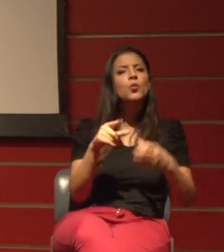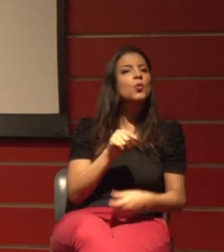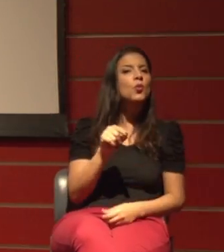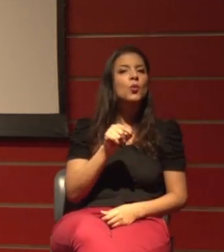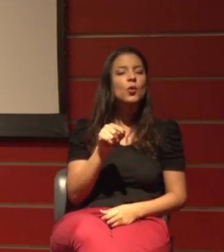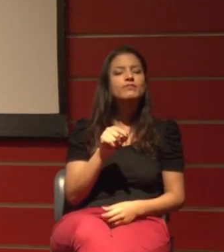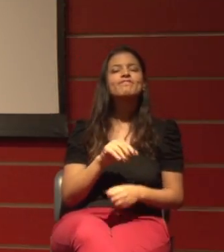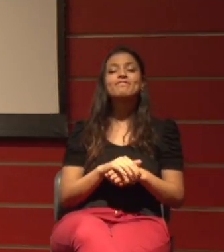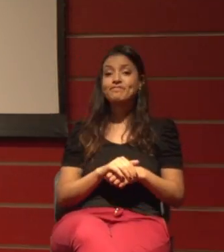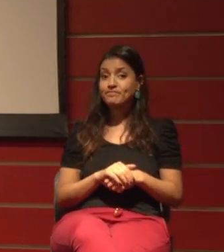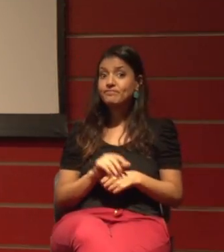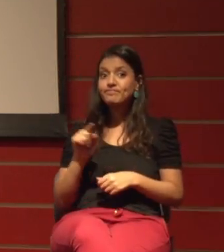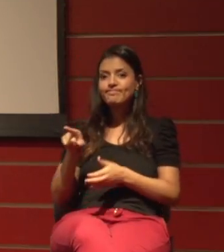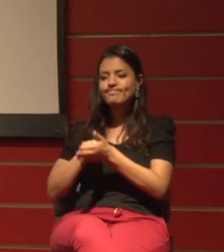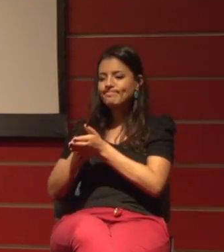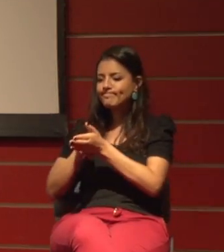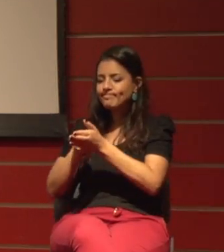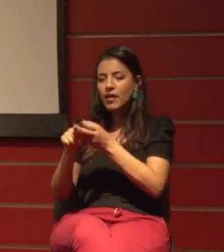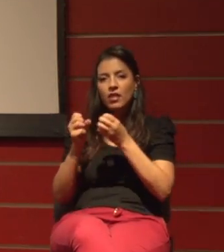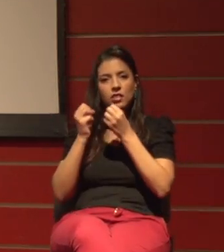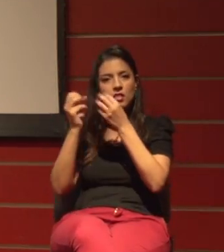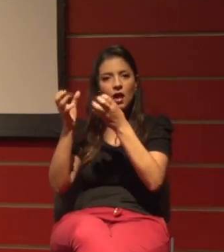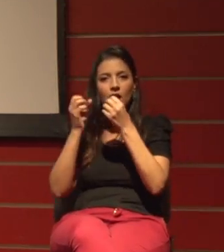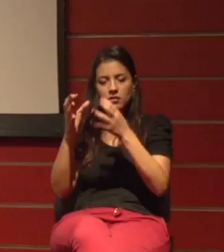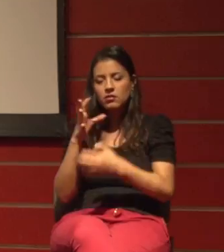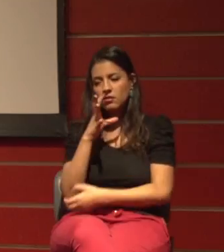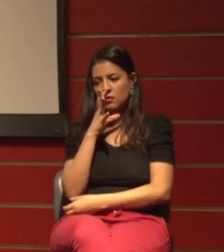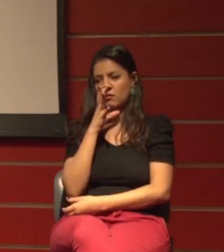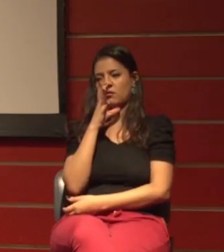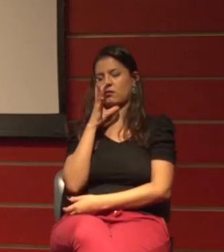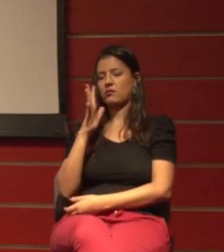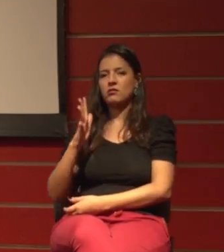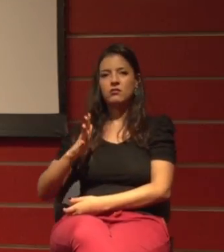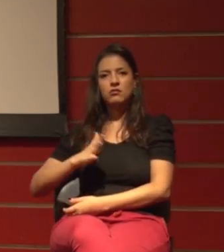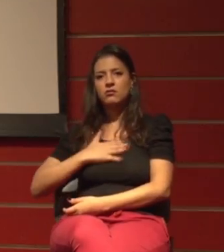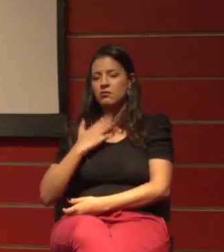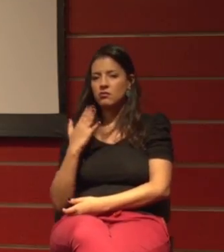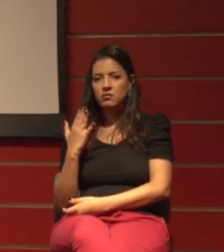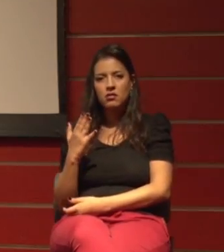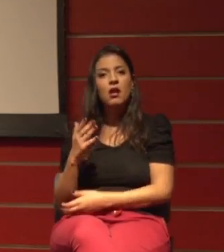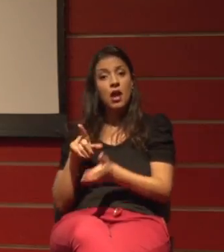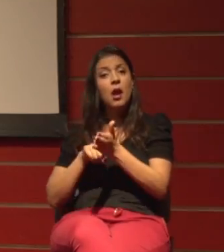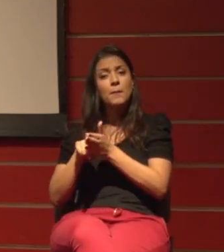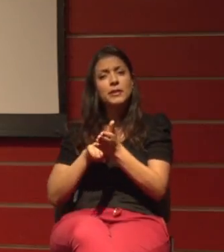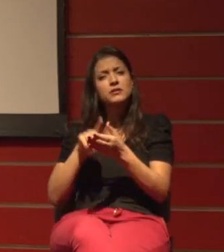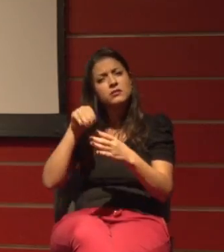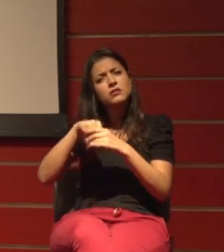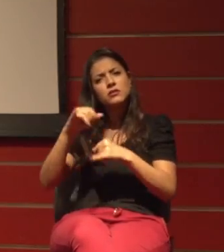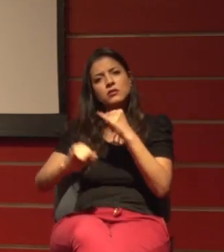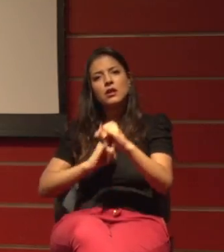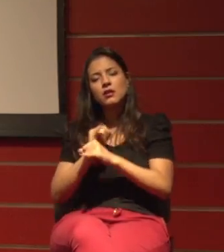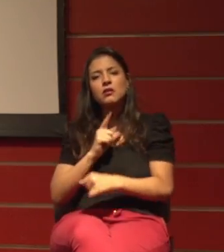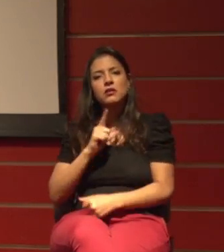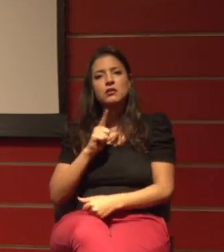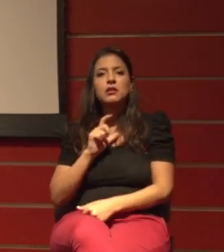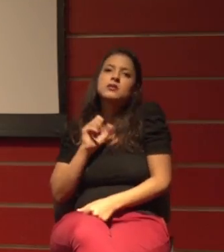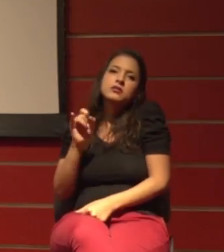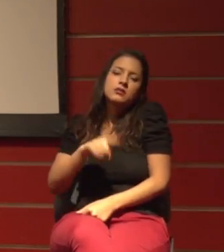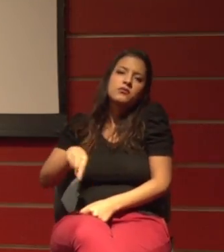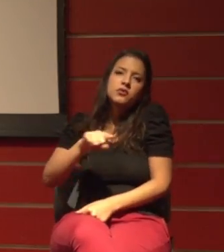e e e os dados são assim estarrecedores são bem interessantes a pesquisa tá toda na internet se vocês quiserem